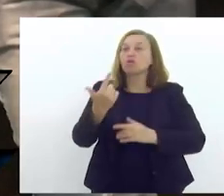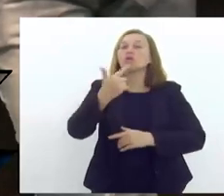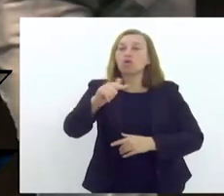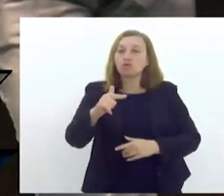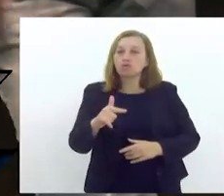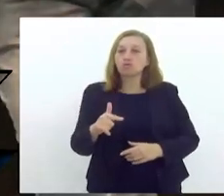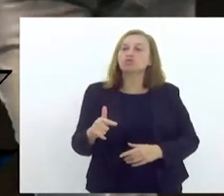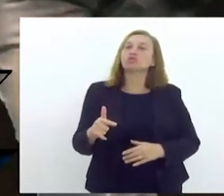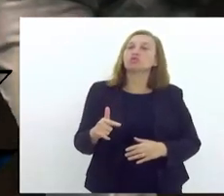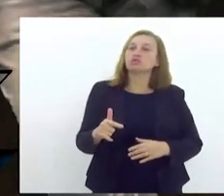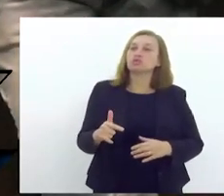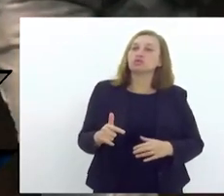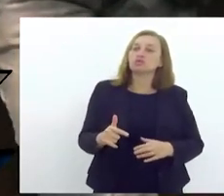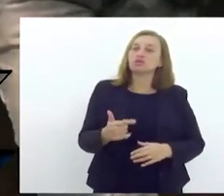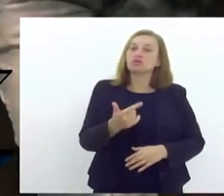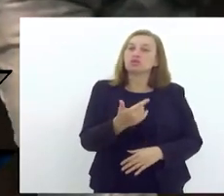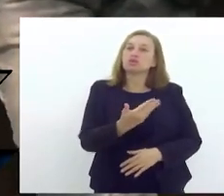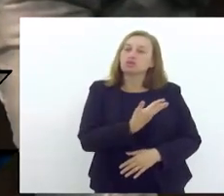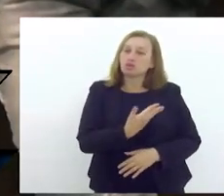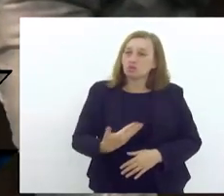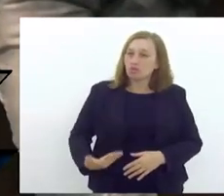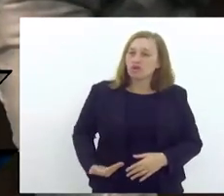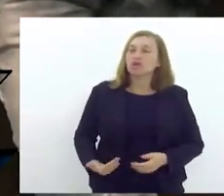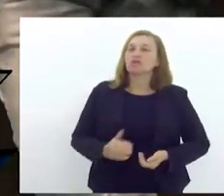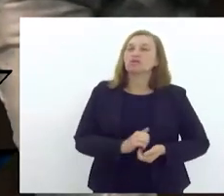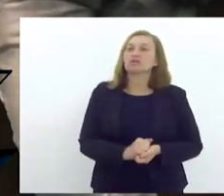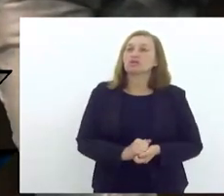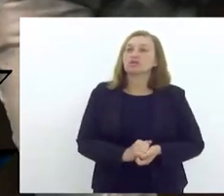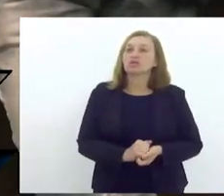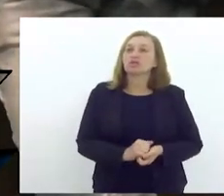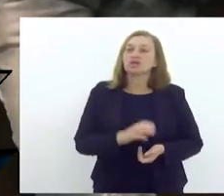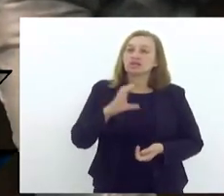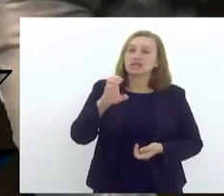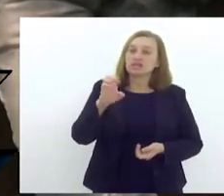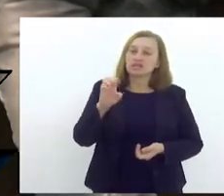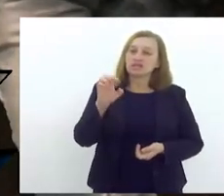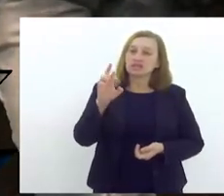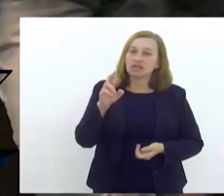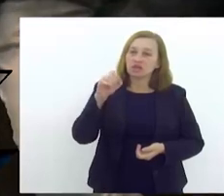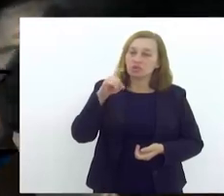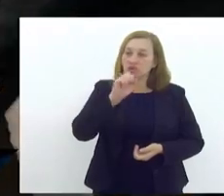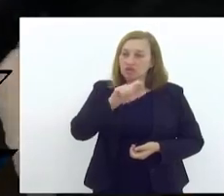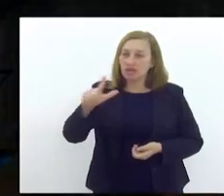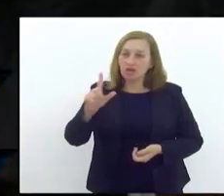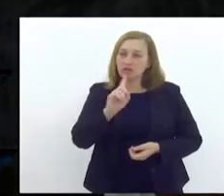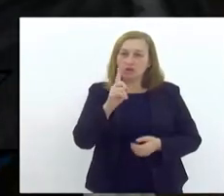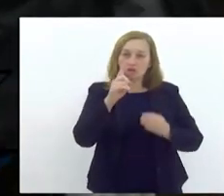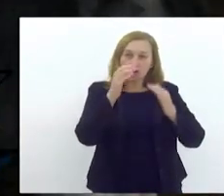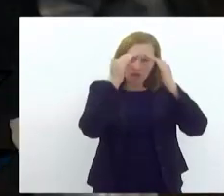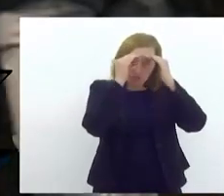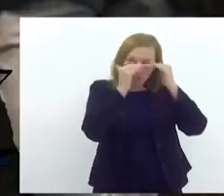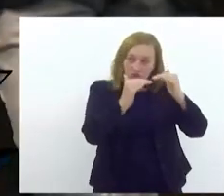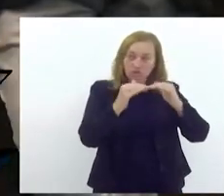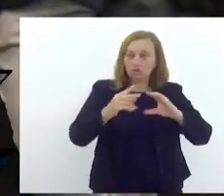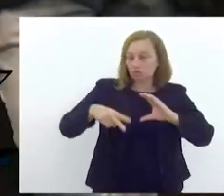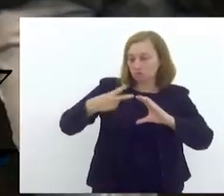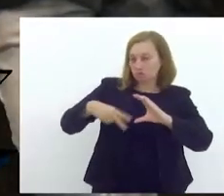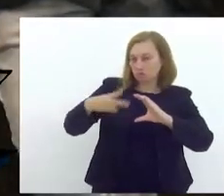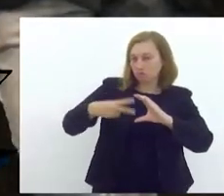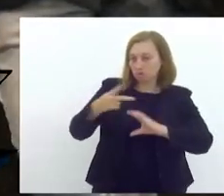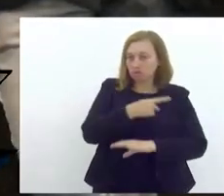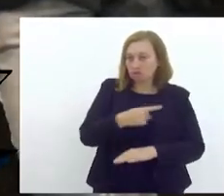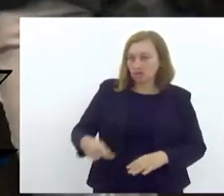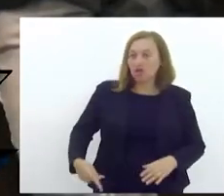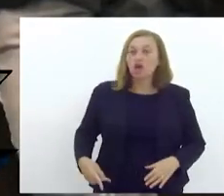reconhecidas instituídas nesse estado o cerimonial da Prefeitura do Rio de Janeiro não respeitou o presidente da Câmara de Vereadores e meu irmão é